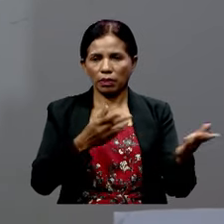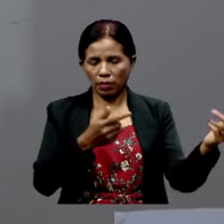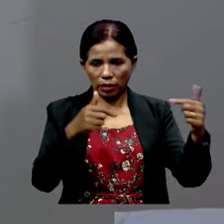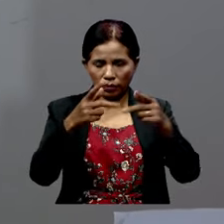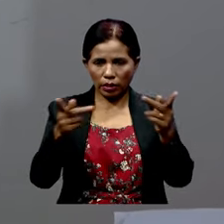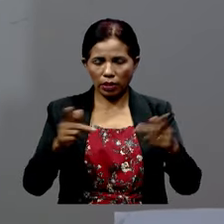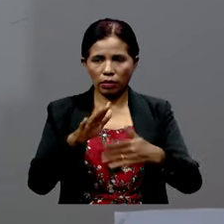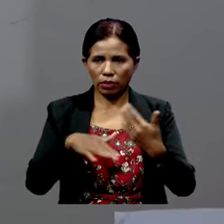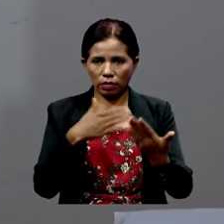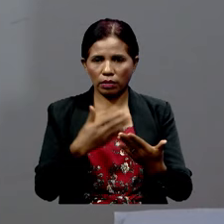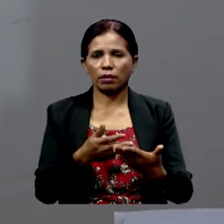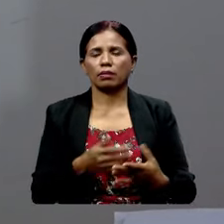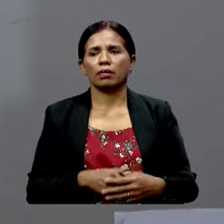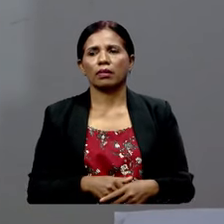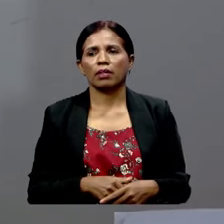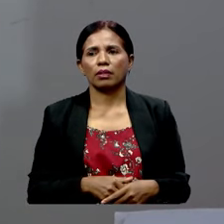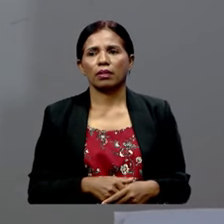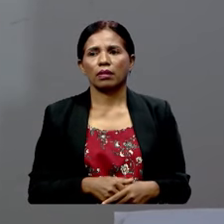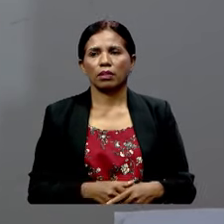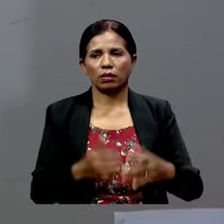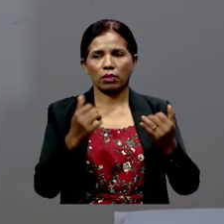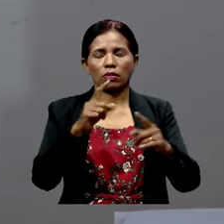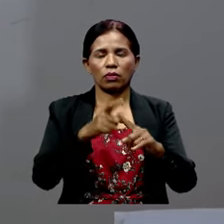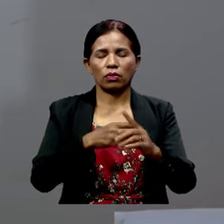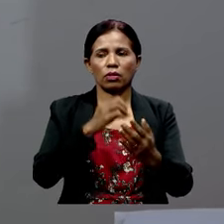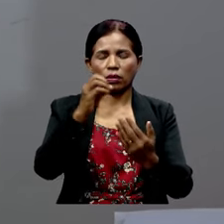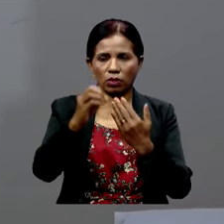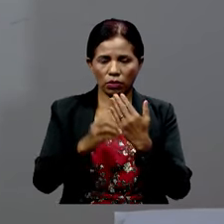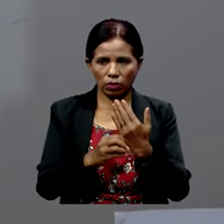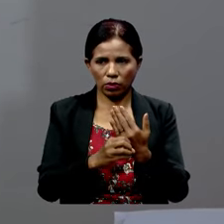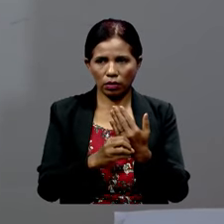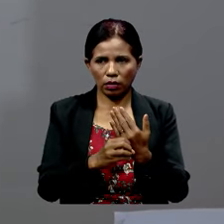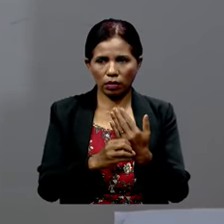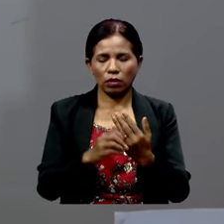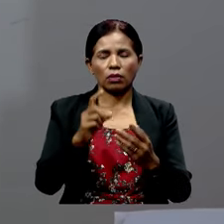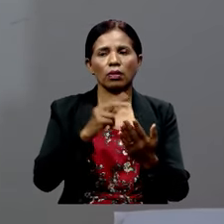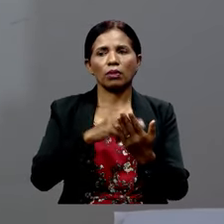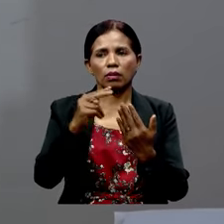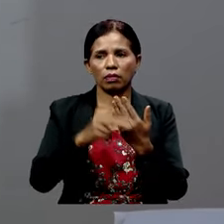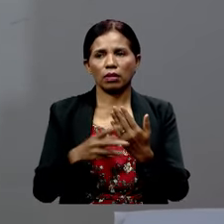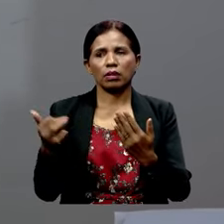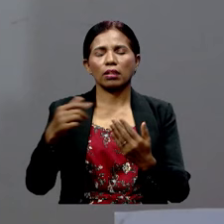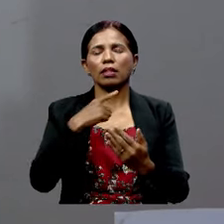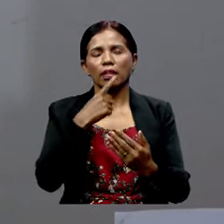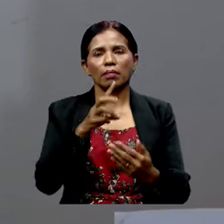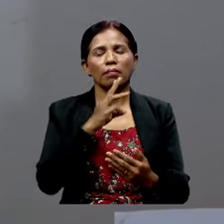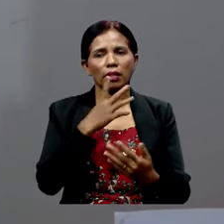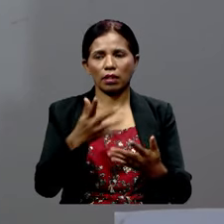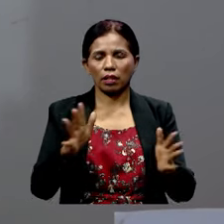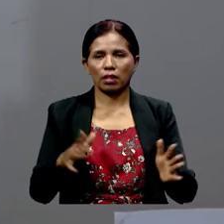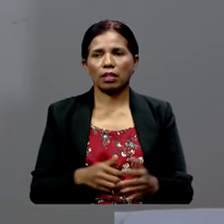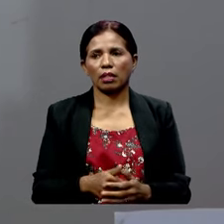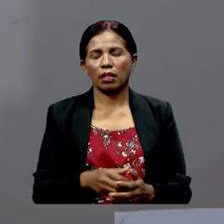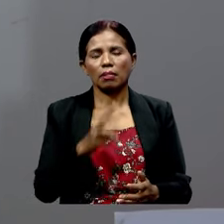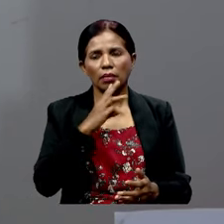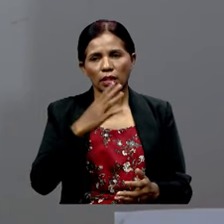por sete de hoje até agora full outubro lá na meia full outubro be novembro né mas ser la mesa be lá está motivo ser be lá